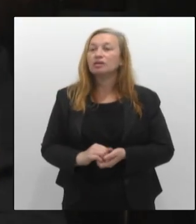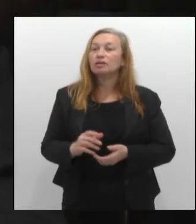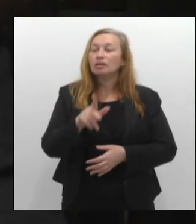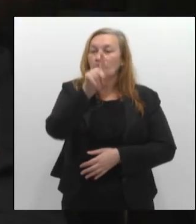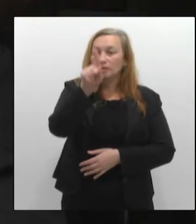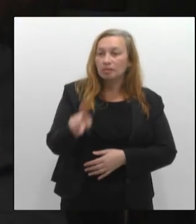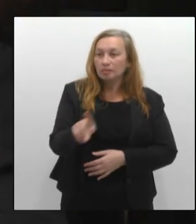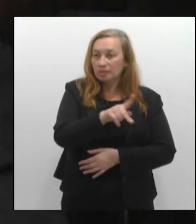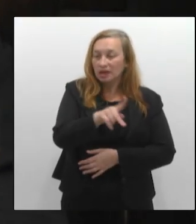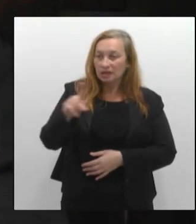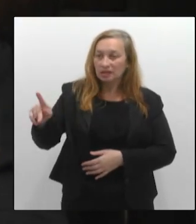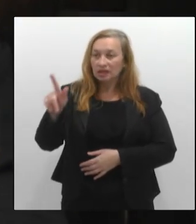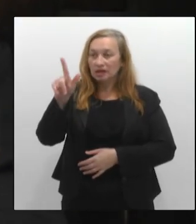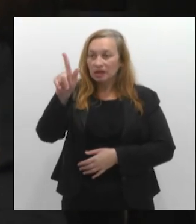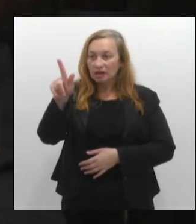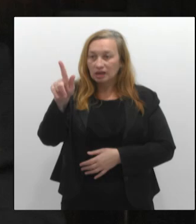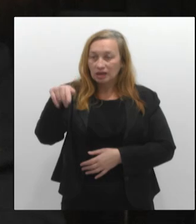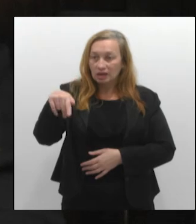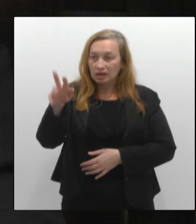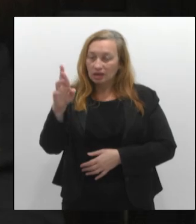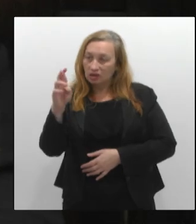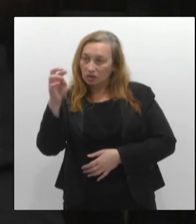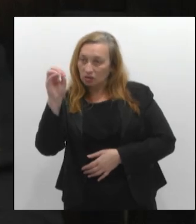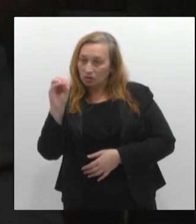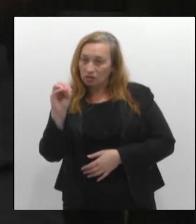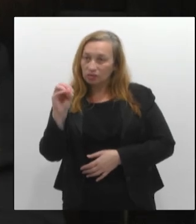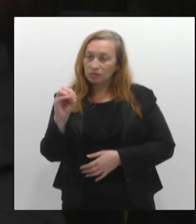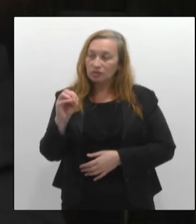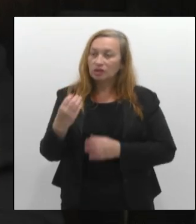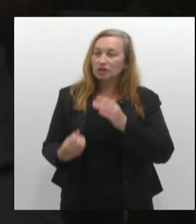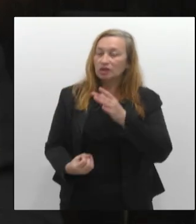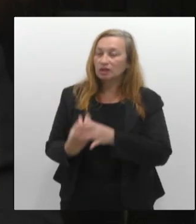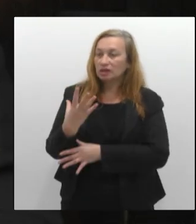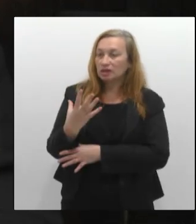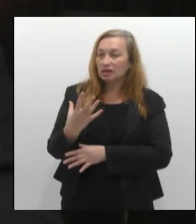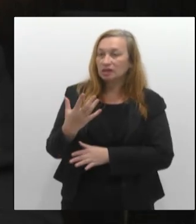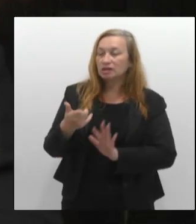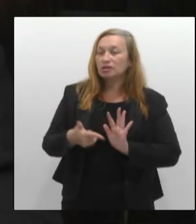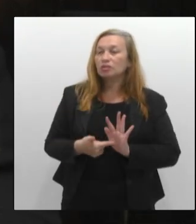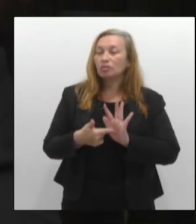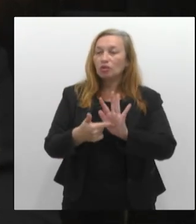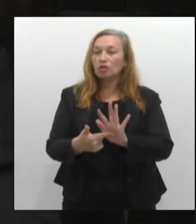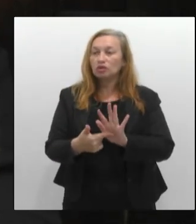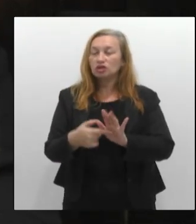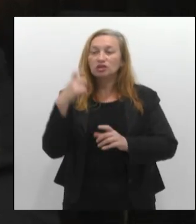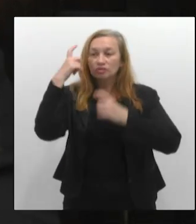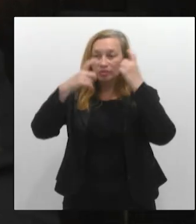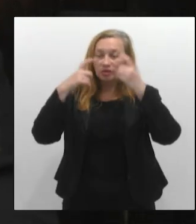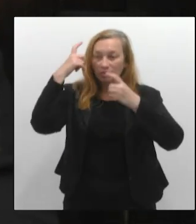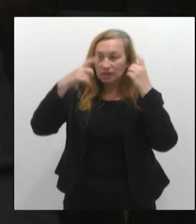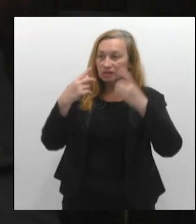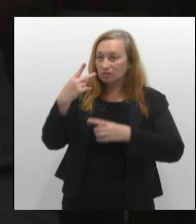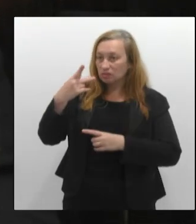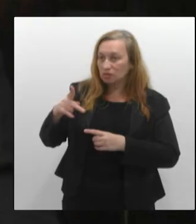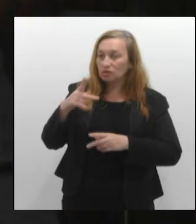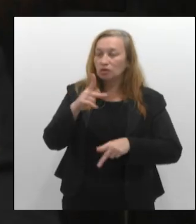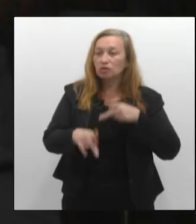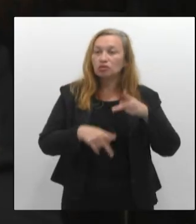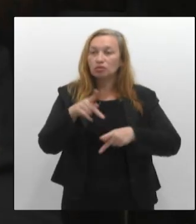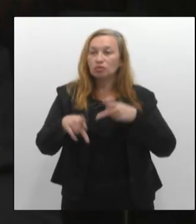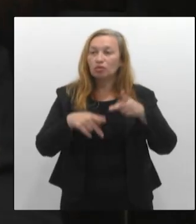Gregório XIII indica na bula da criação sua preocupação em que também essa parcela do povo de